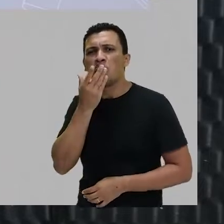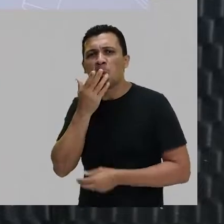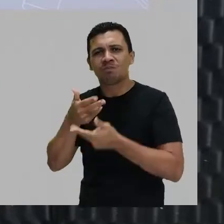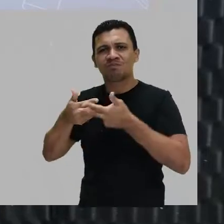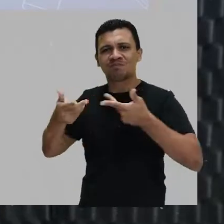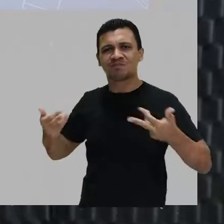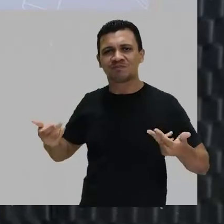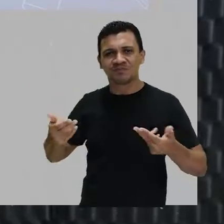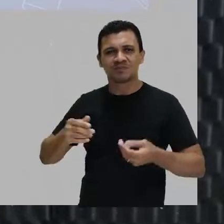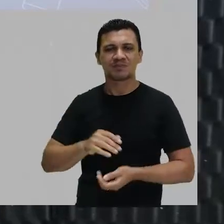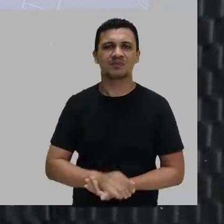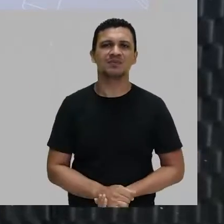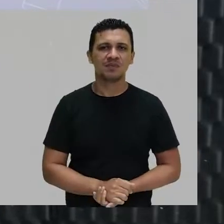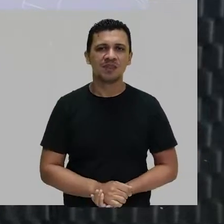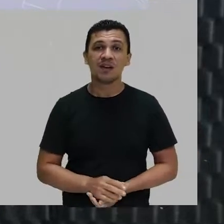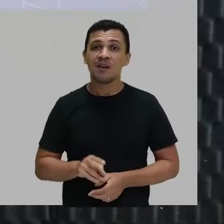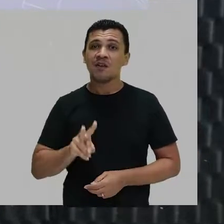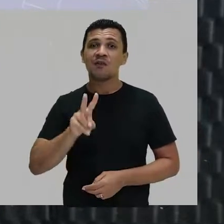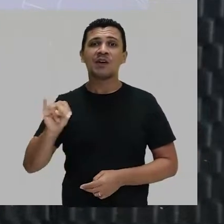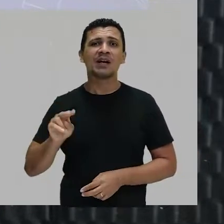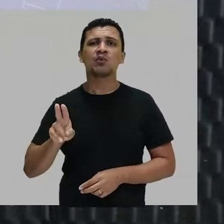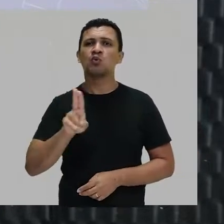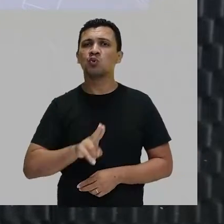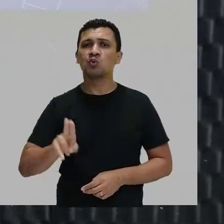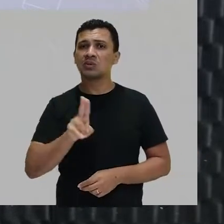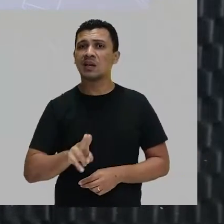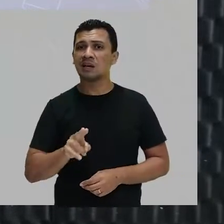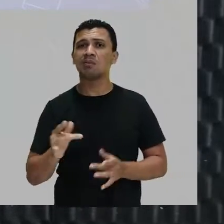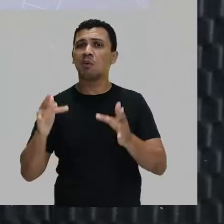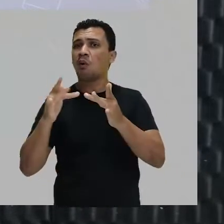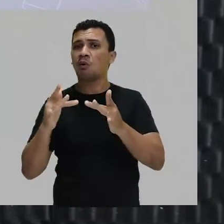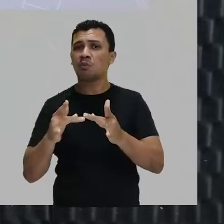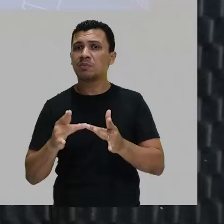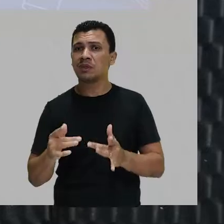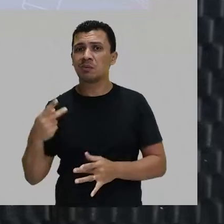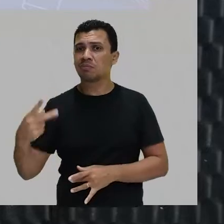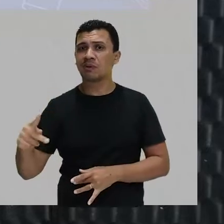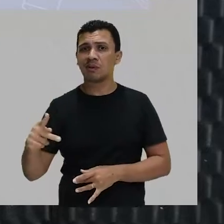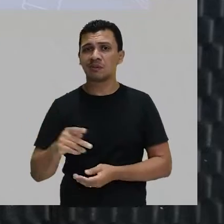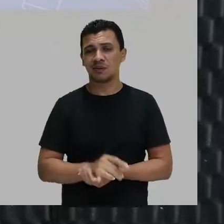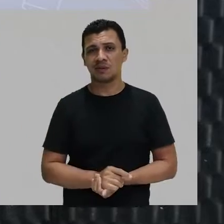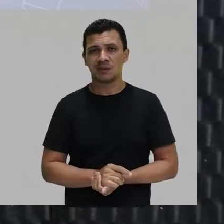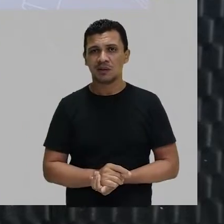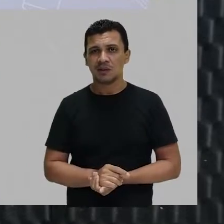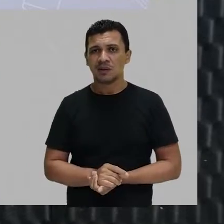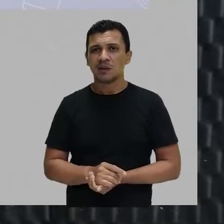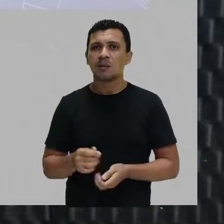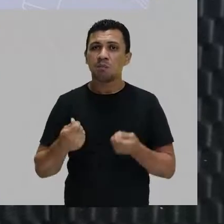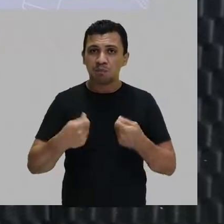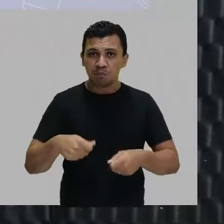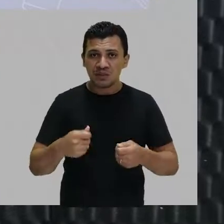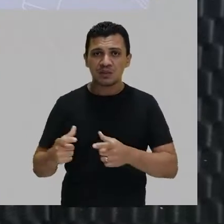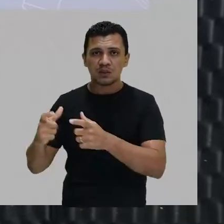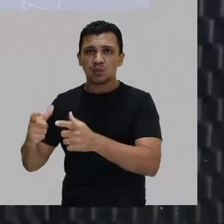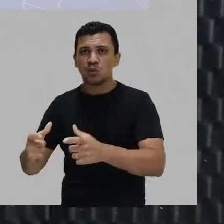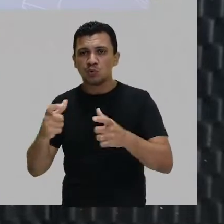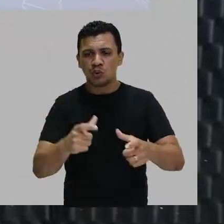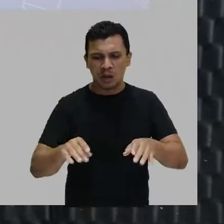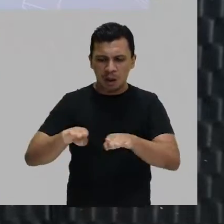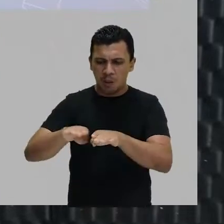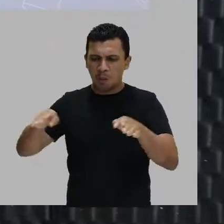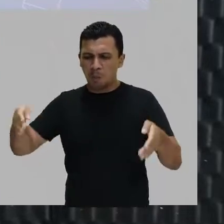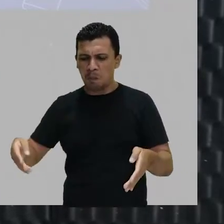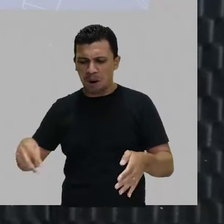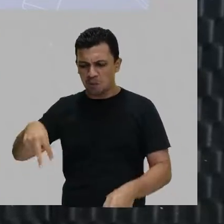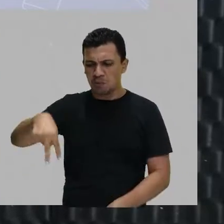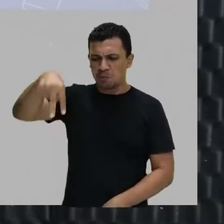vai usar o que é conveniente para ela. Né? Professor, eu preciso só de um local específico com palco de madeira, um teatro.